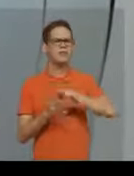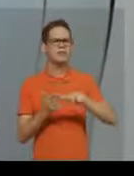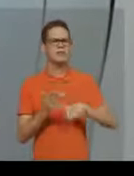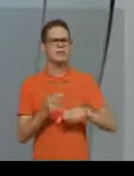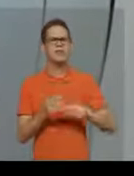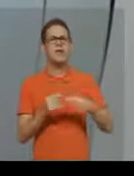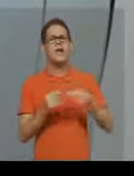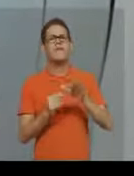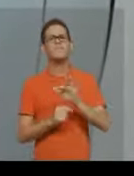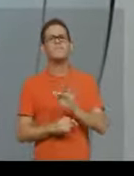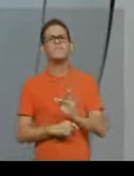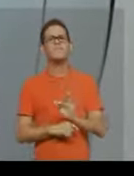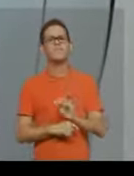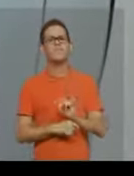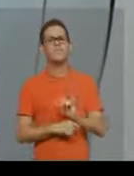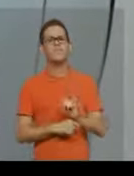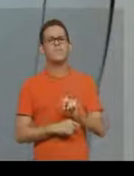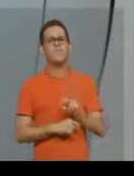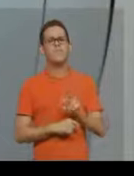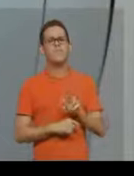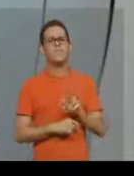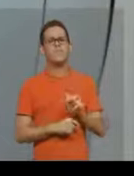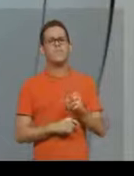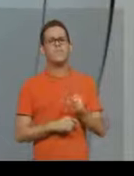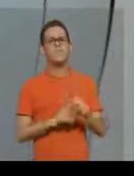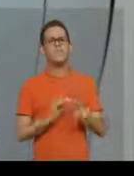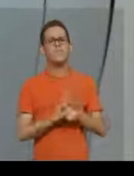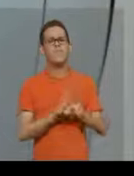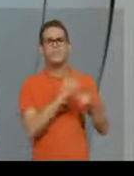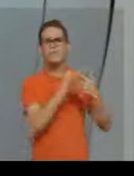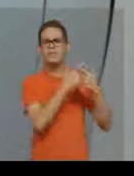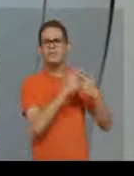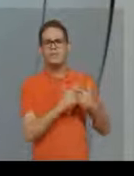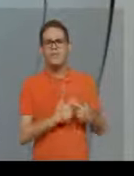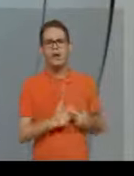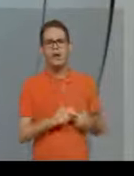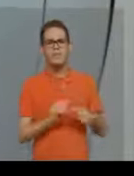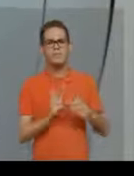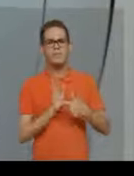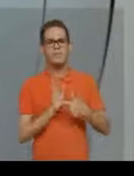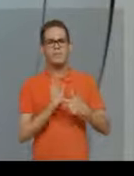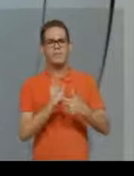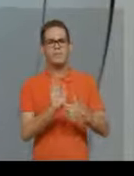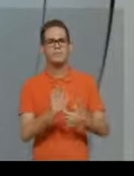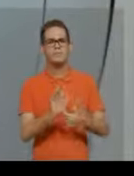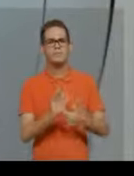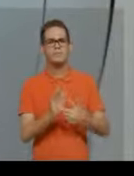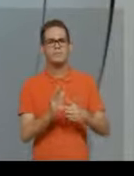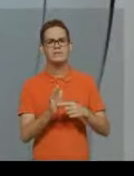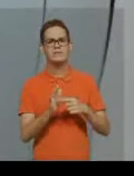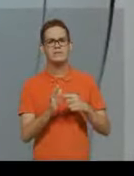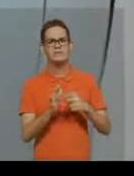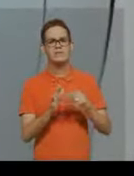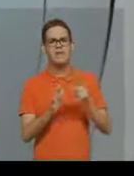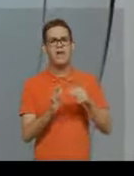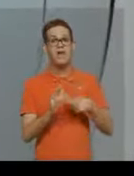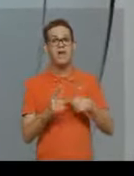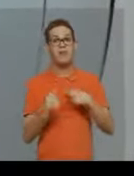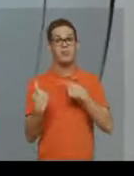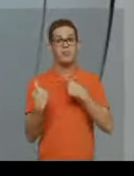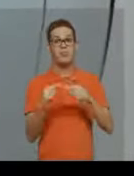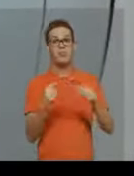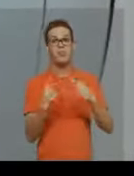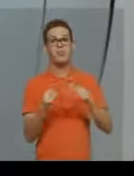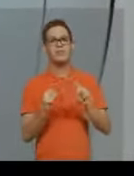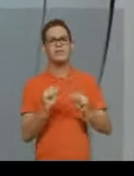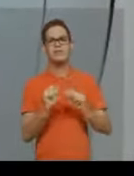é metáfora, que é a linguagem mais figurada, porque ela quer provocar